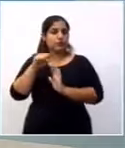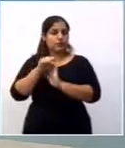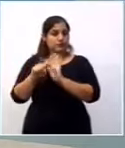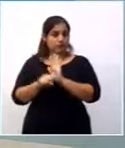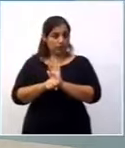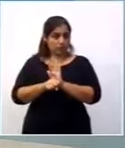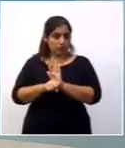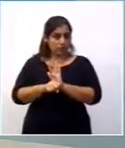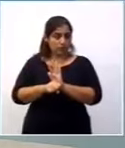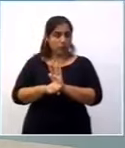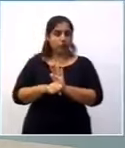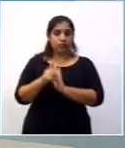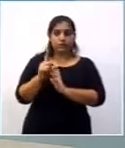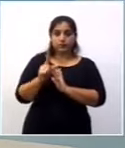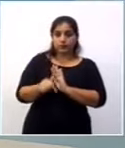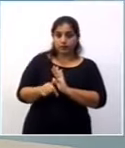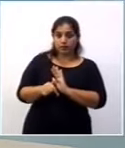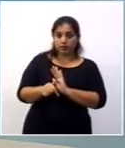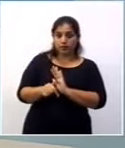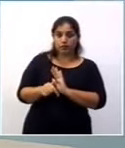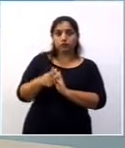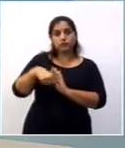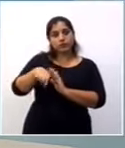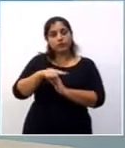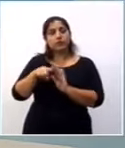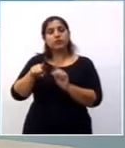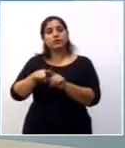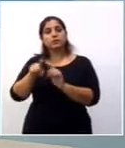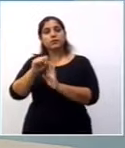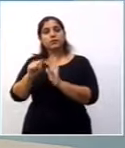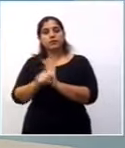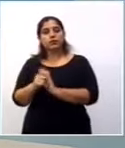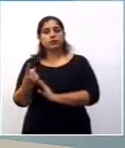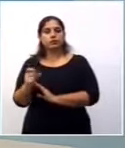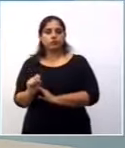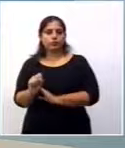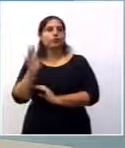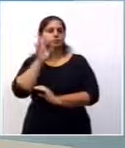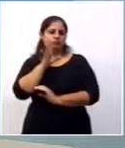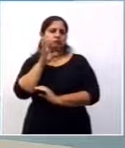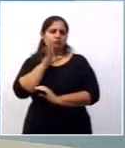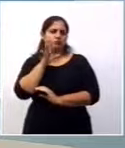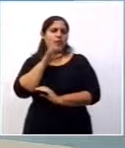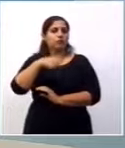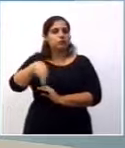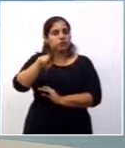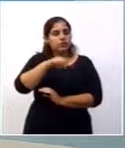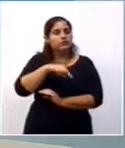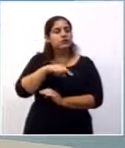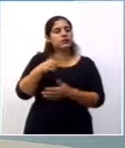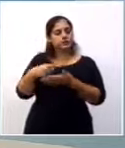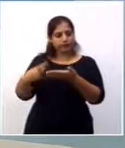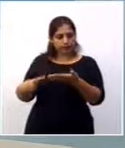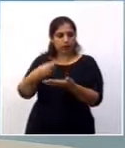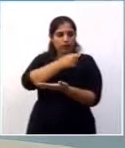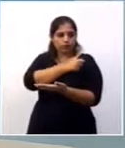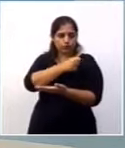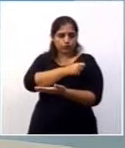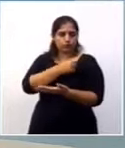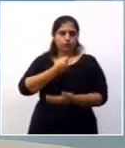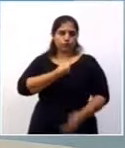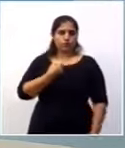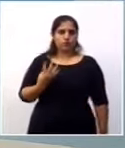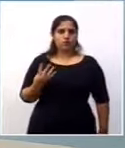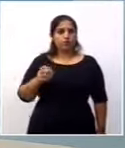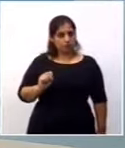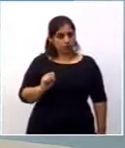século XVII e vocês têm aí o mapa do século XVIII. É até legal, quem tiver com o caderno do aluno aí na página